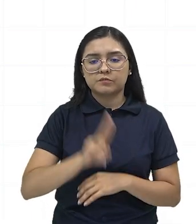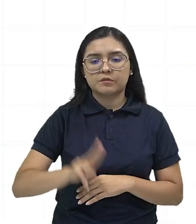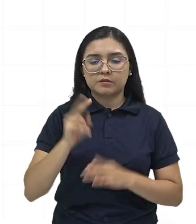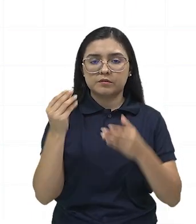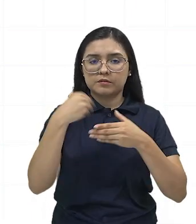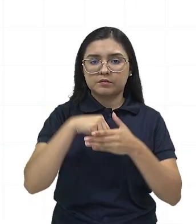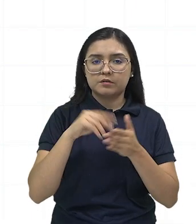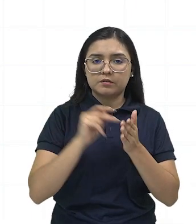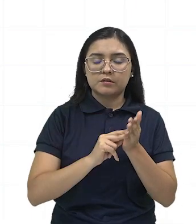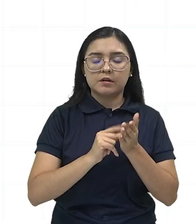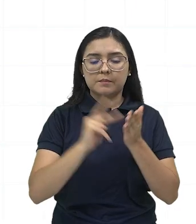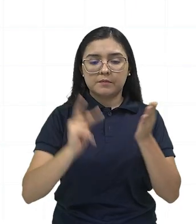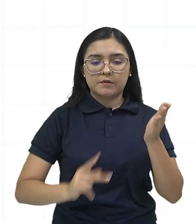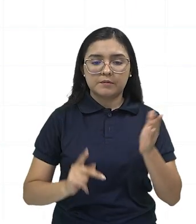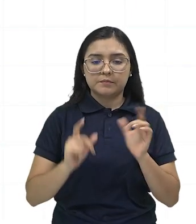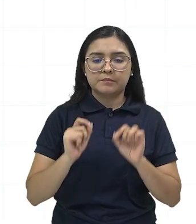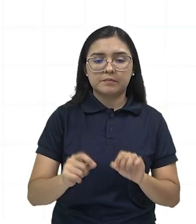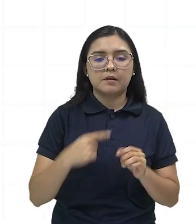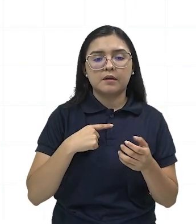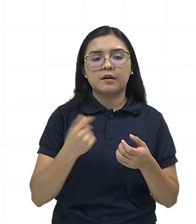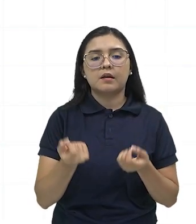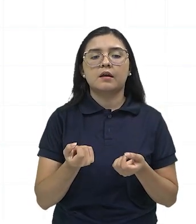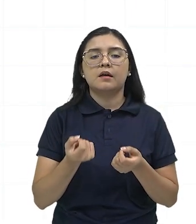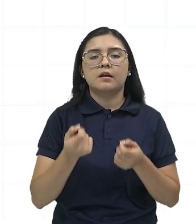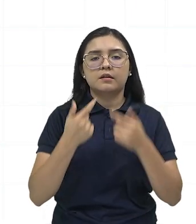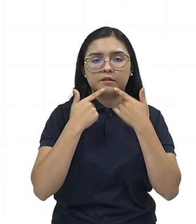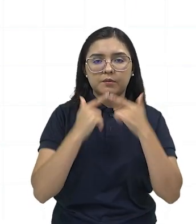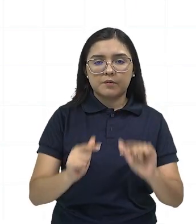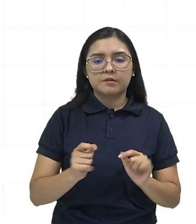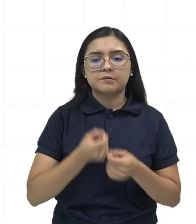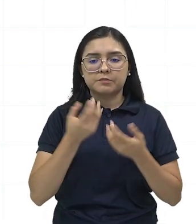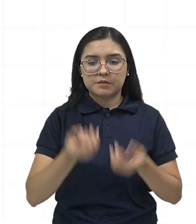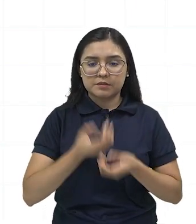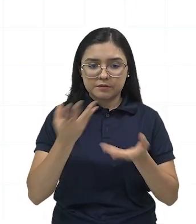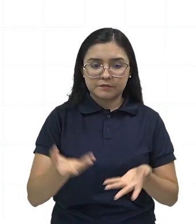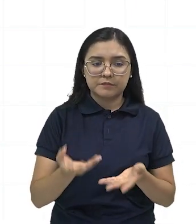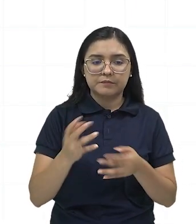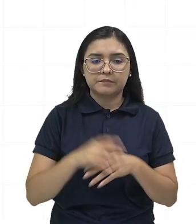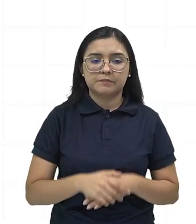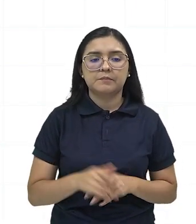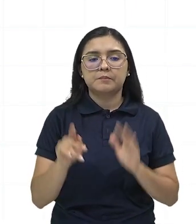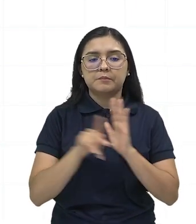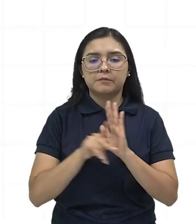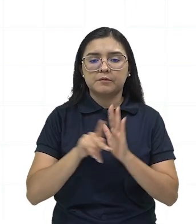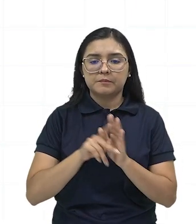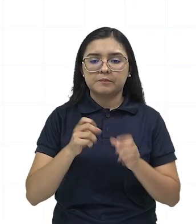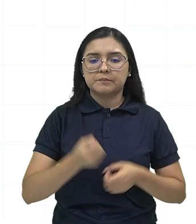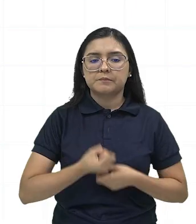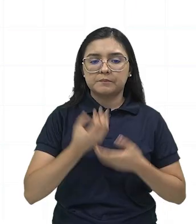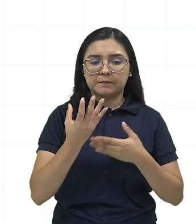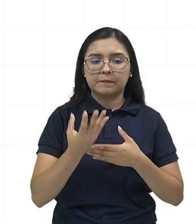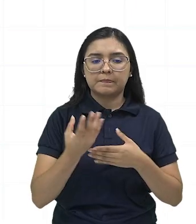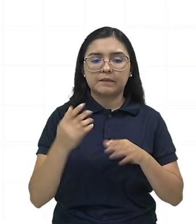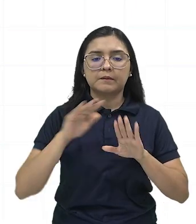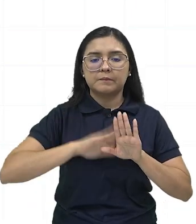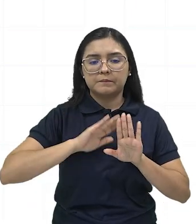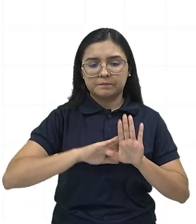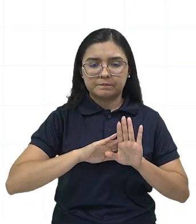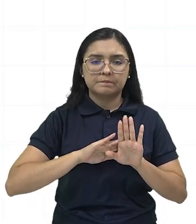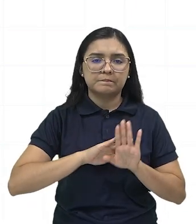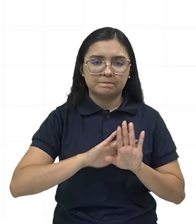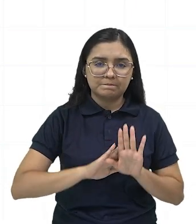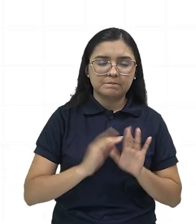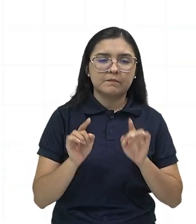poesia para tornar a linguagem mais expressiva. Lembra? Essa expressão do eu lírico, a sua subjetividade. Muitas vezes